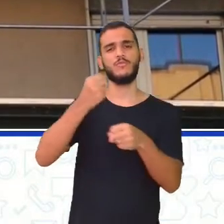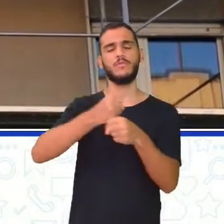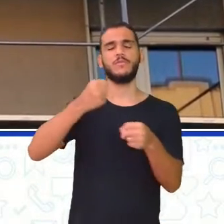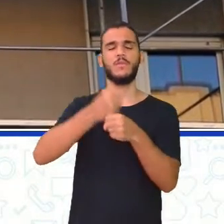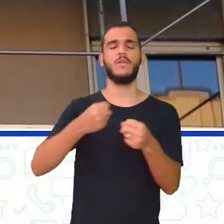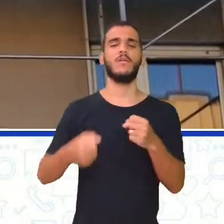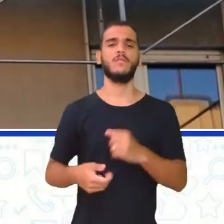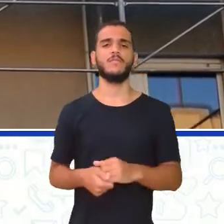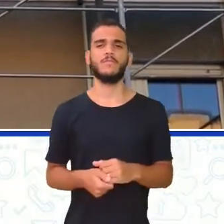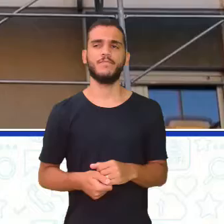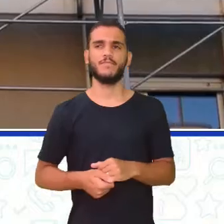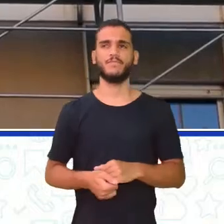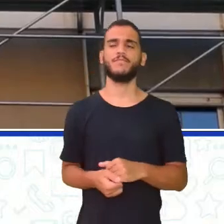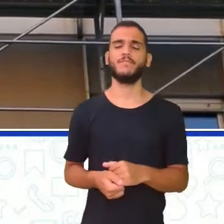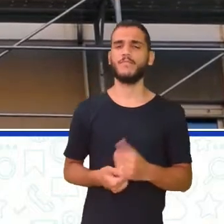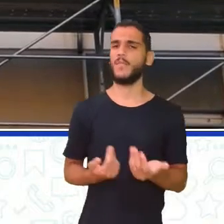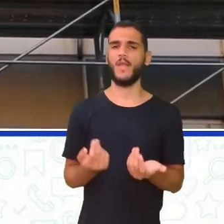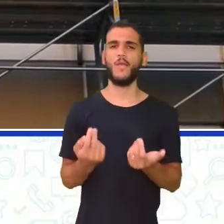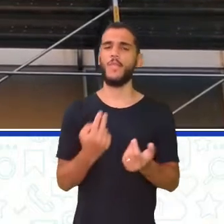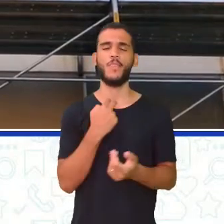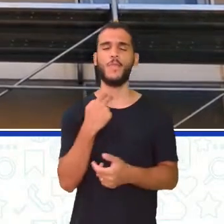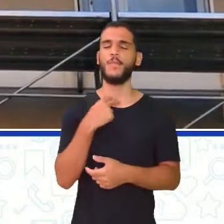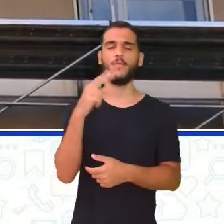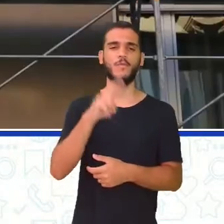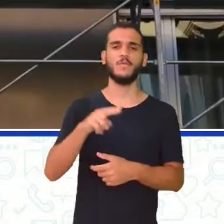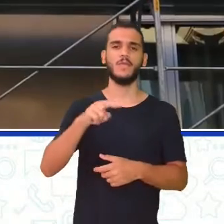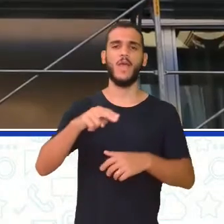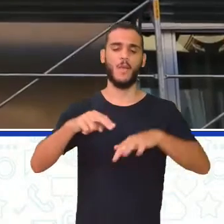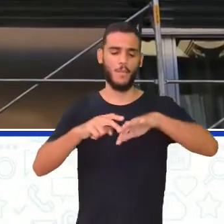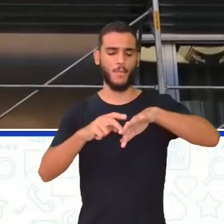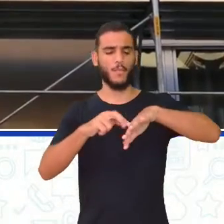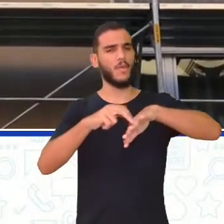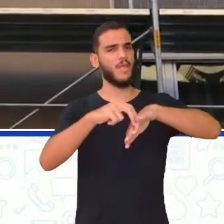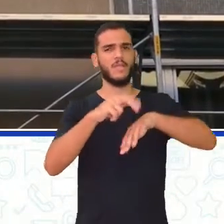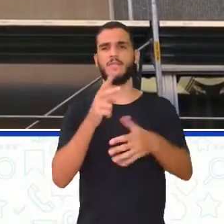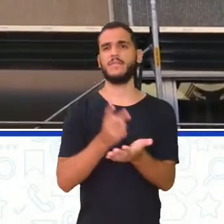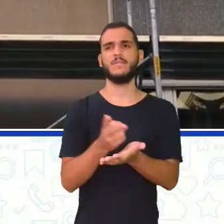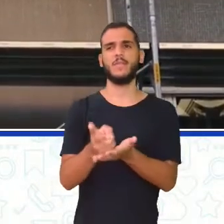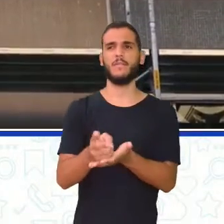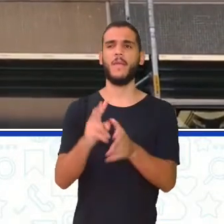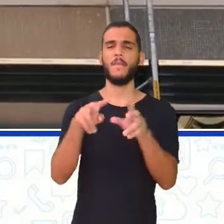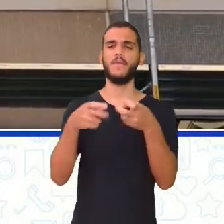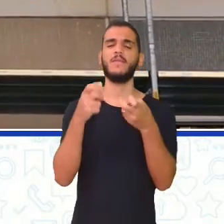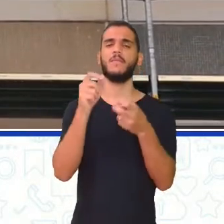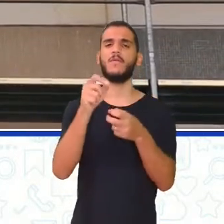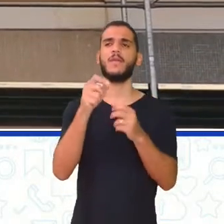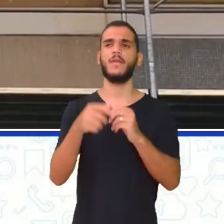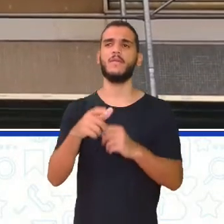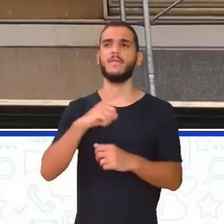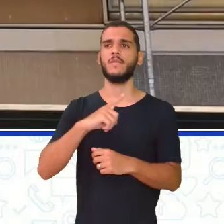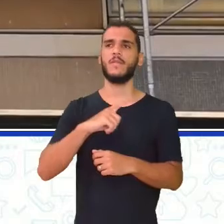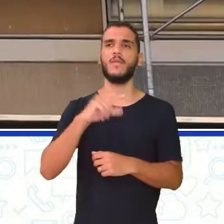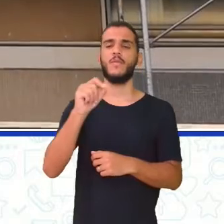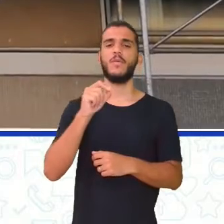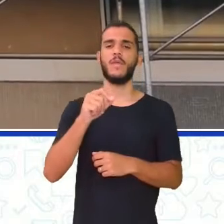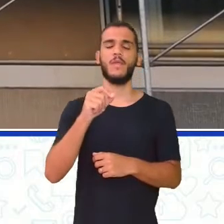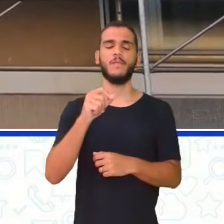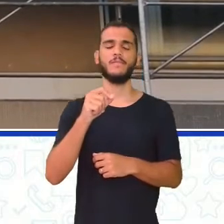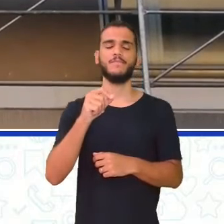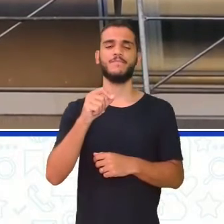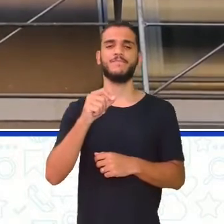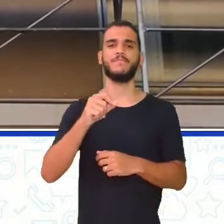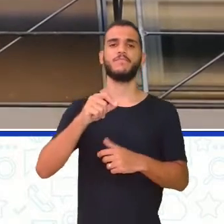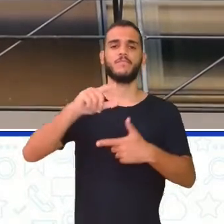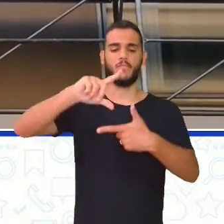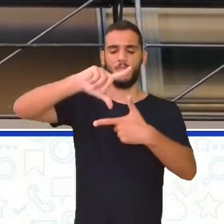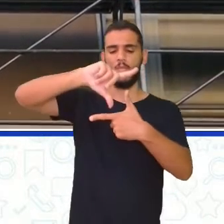você não vai usar a escada o tempo todo, né? Para levar as coisas. E percebam que você tem uma barra nesses quadrados